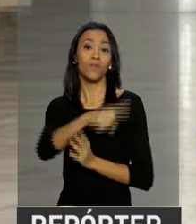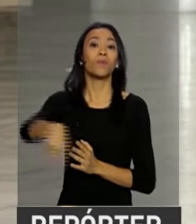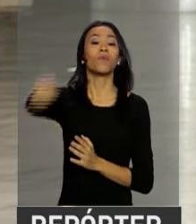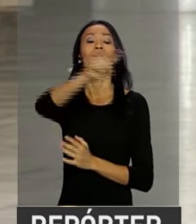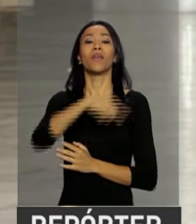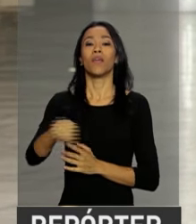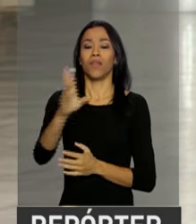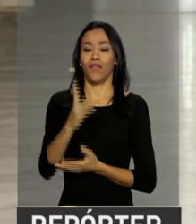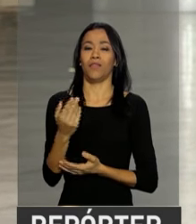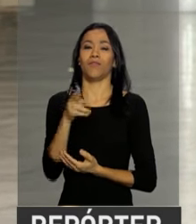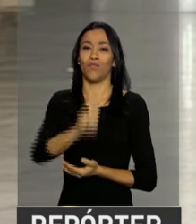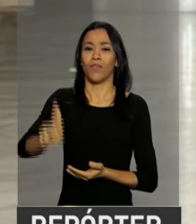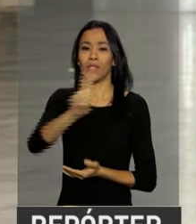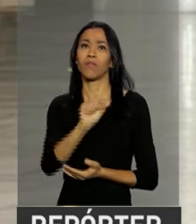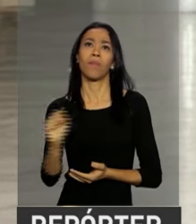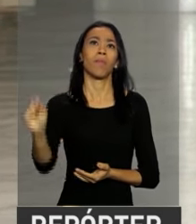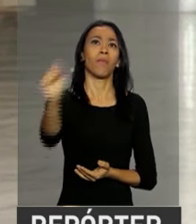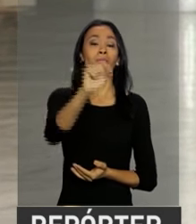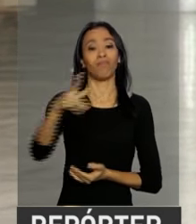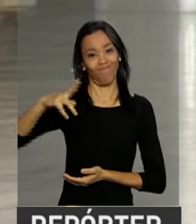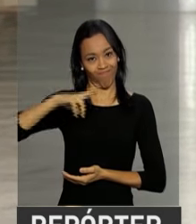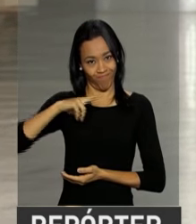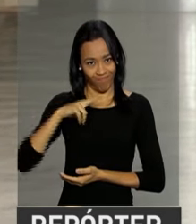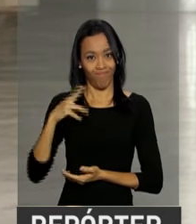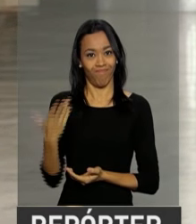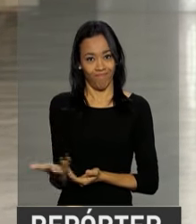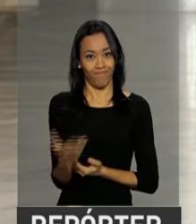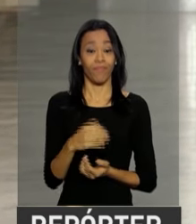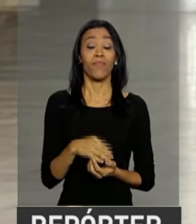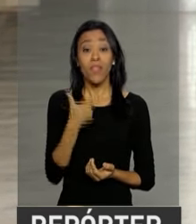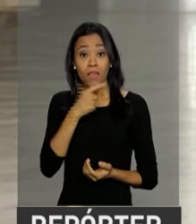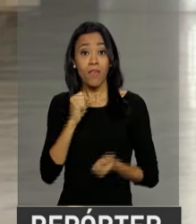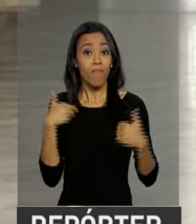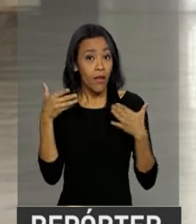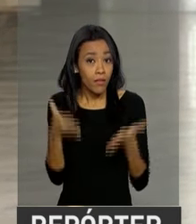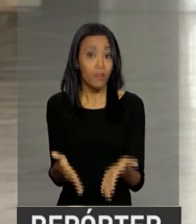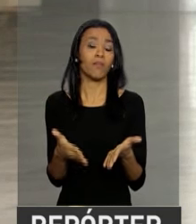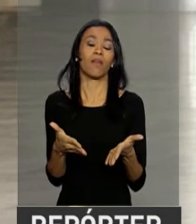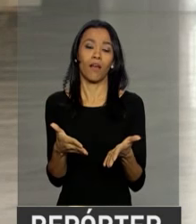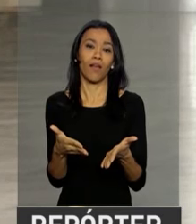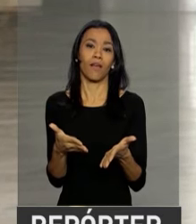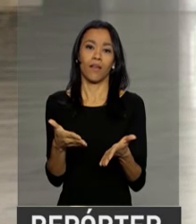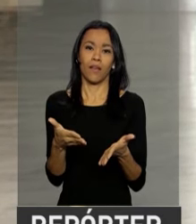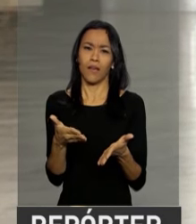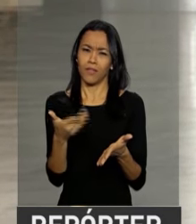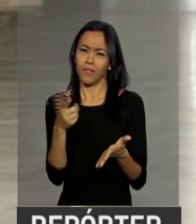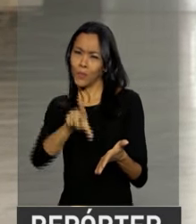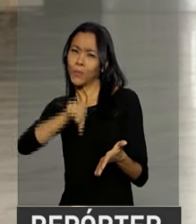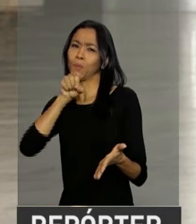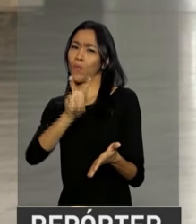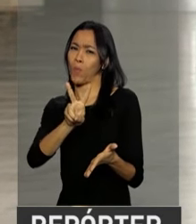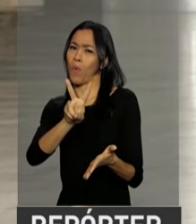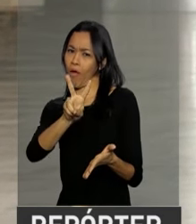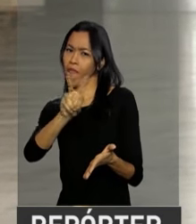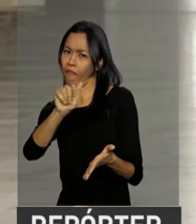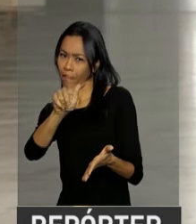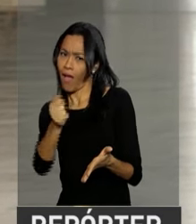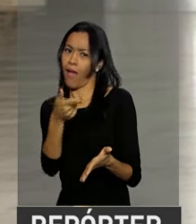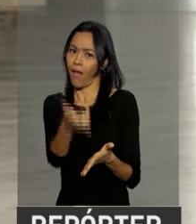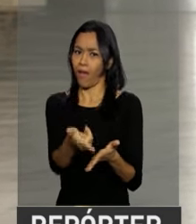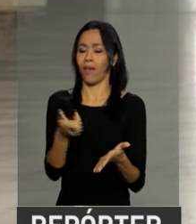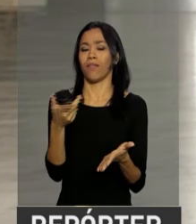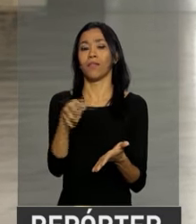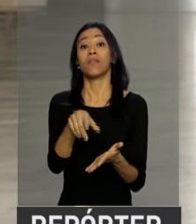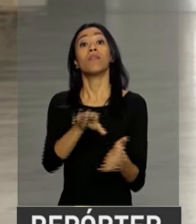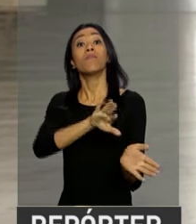particulares de ensino superior. Para participar aí do ProUni, para se inscrever a uma vaga, se candidatar a uma vaga do ProUni,